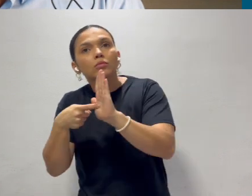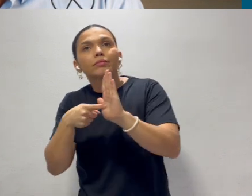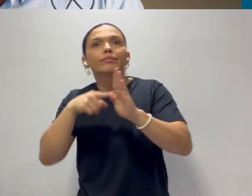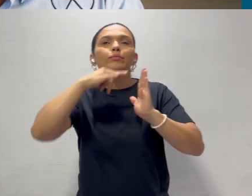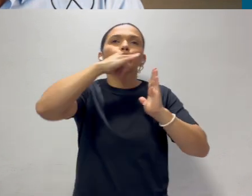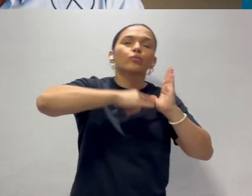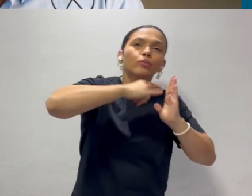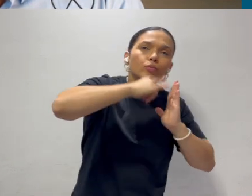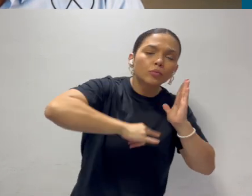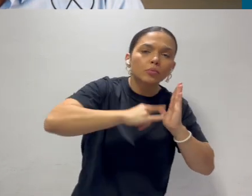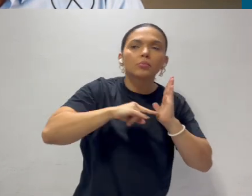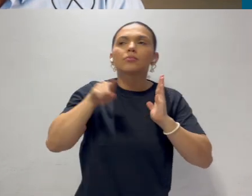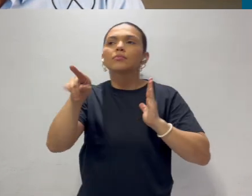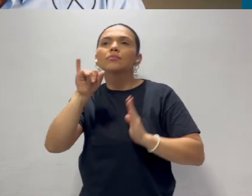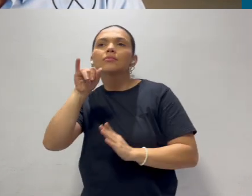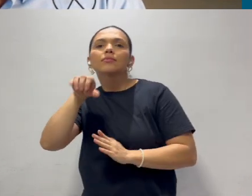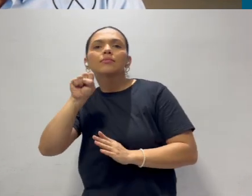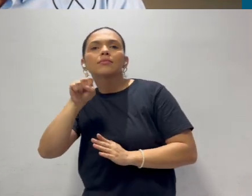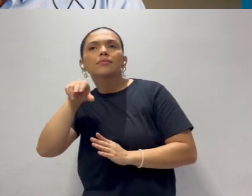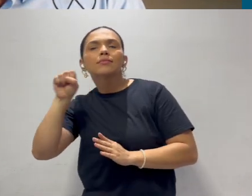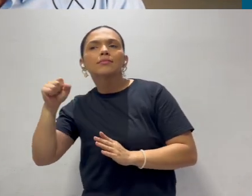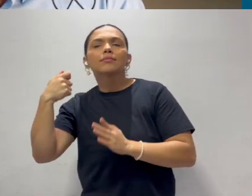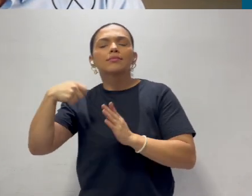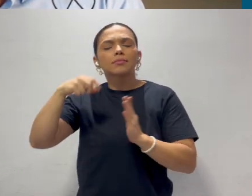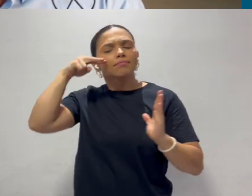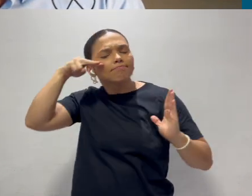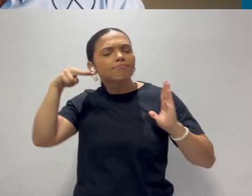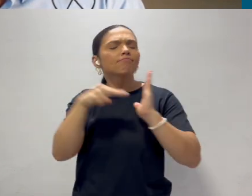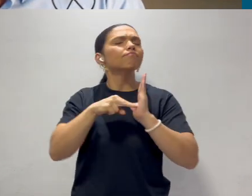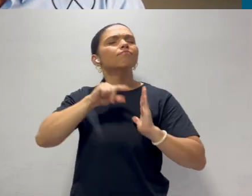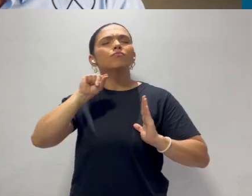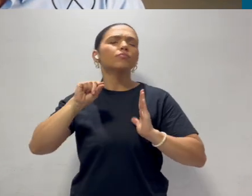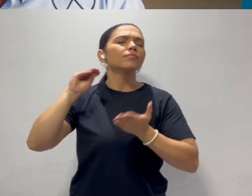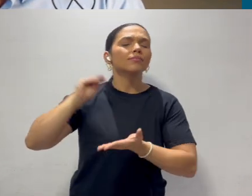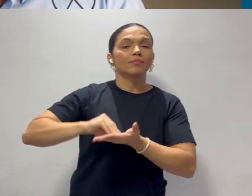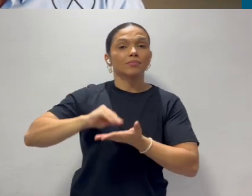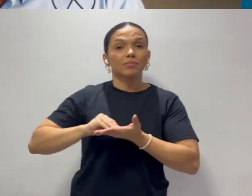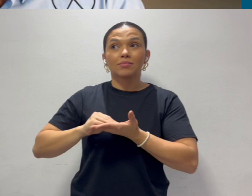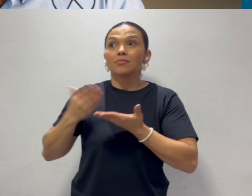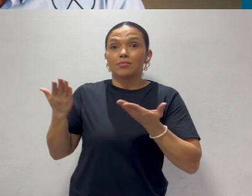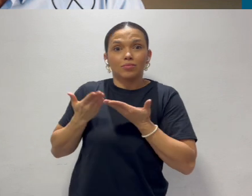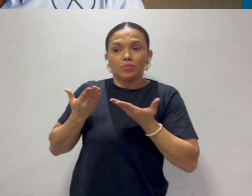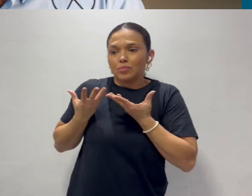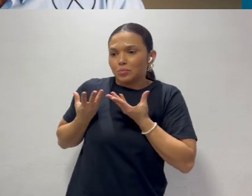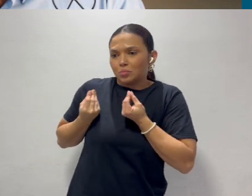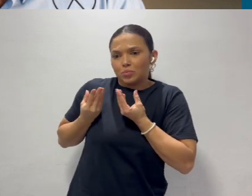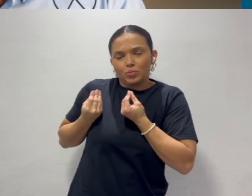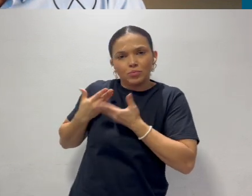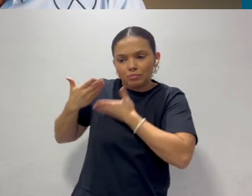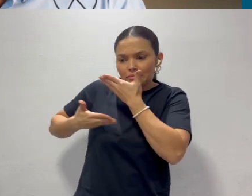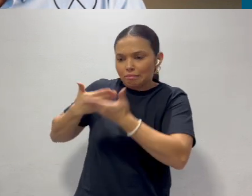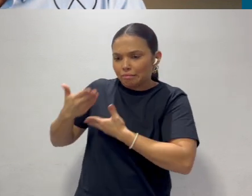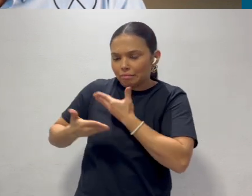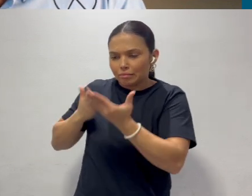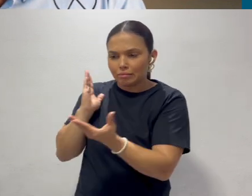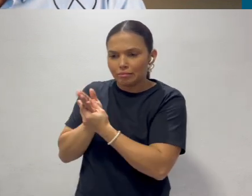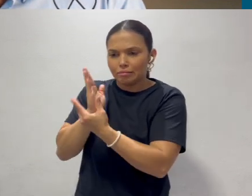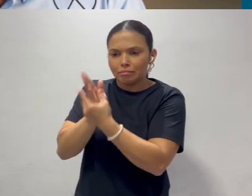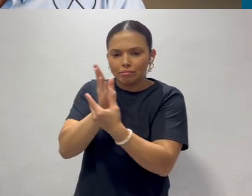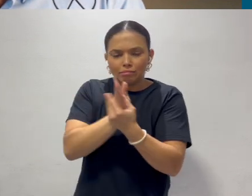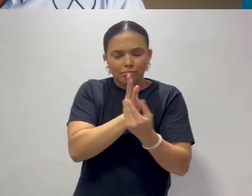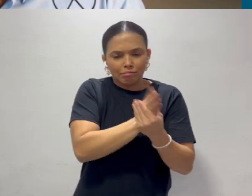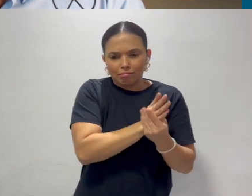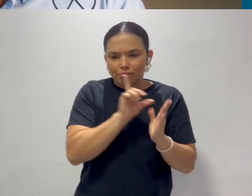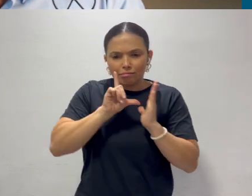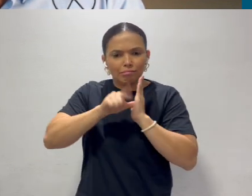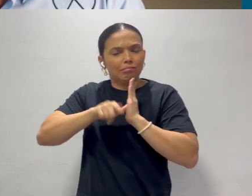para o INSS, o que o INSS precisa considerar. E com tudo que está acontecendo, está tudo muito atrasado, né? As